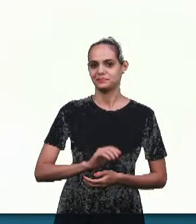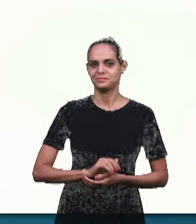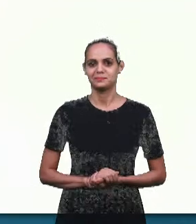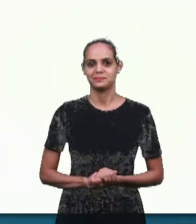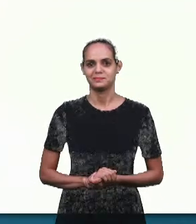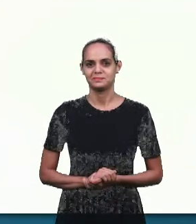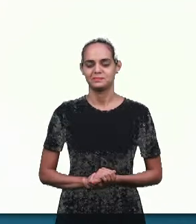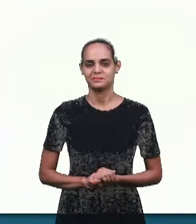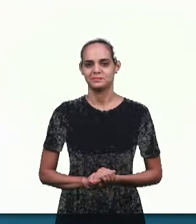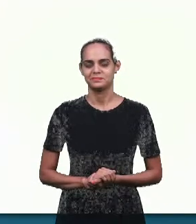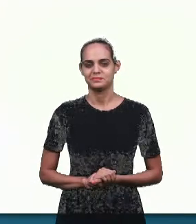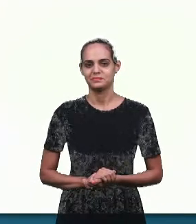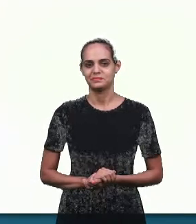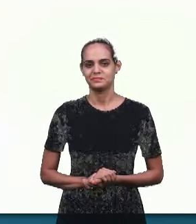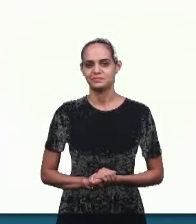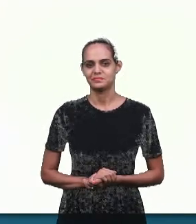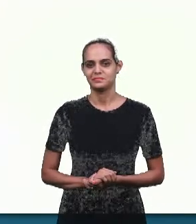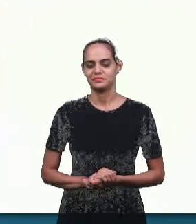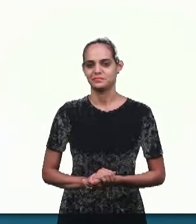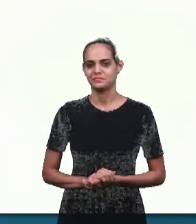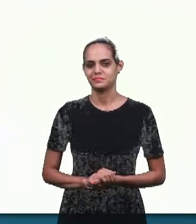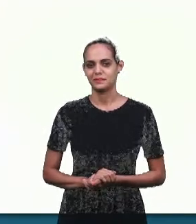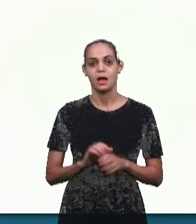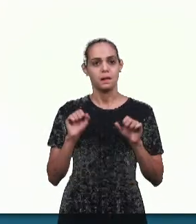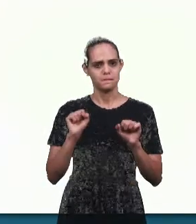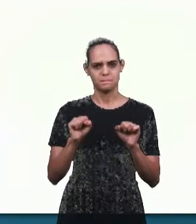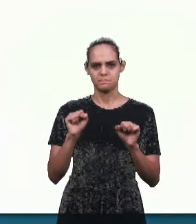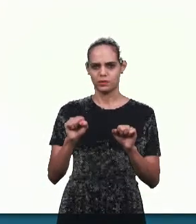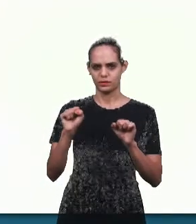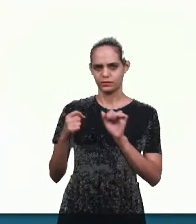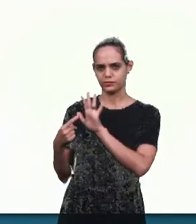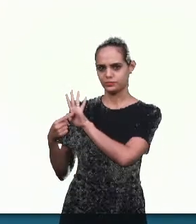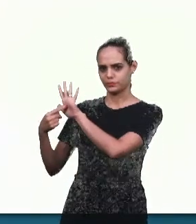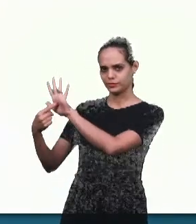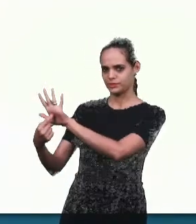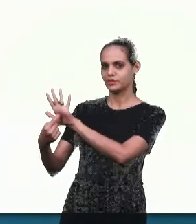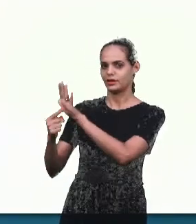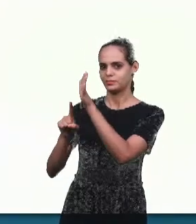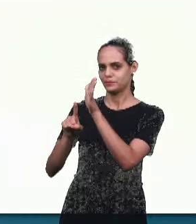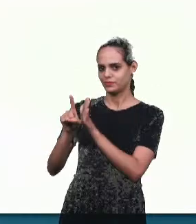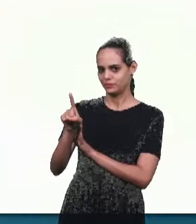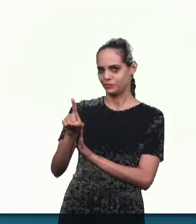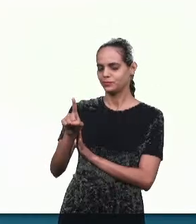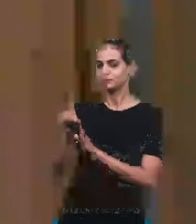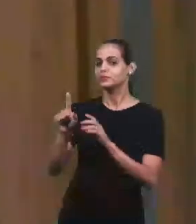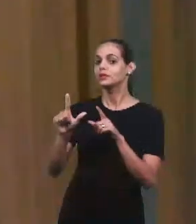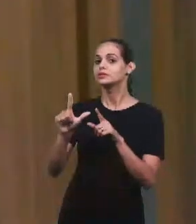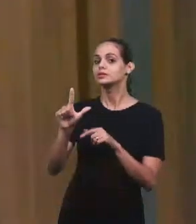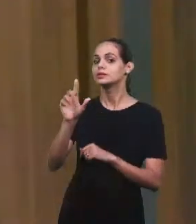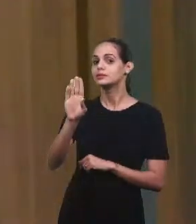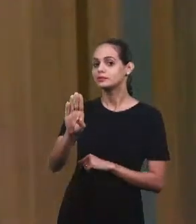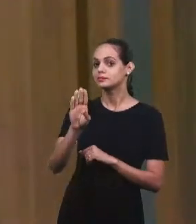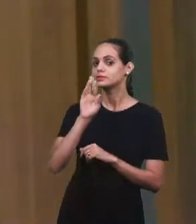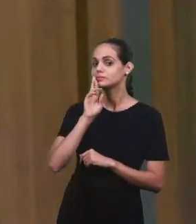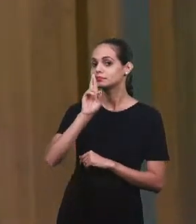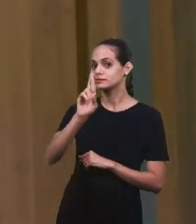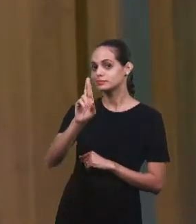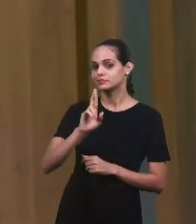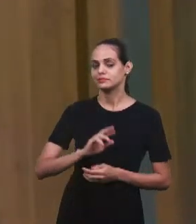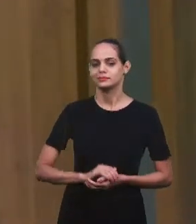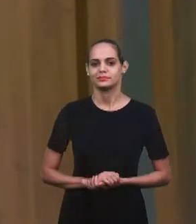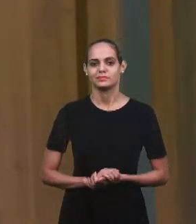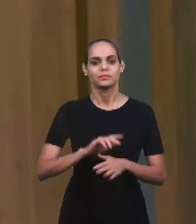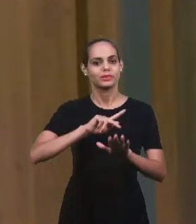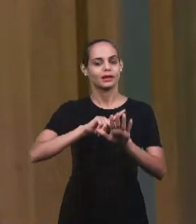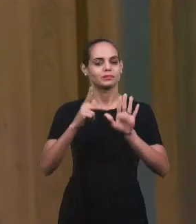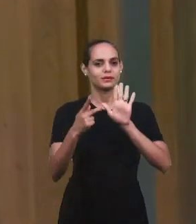aqui, pode passar a pergunta B para nós passarmos aqui o assunto, né? Da resposta dela. Porque diz assim, na parábola da